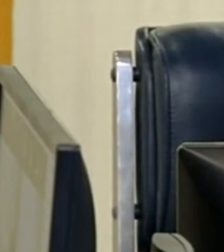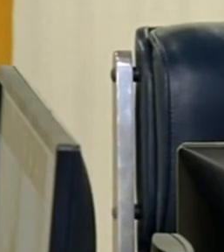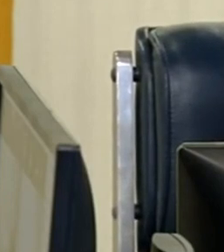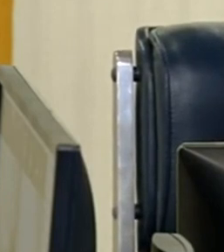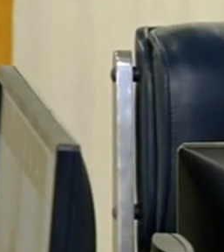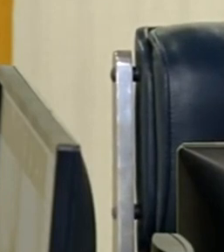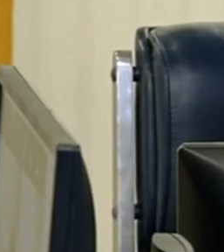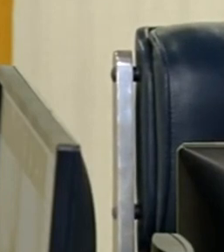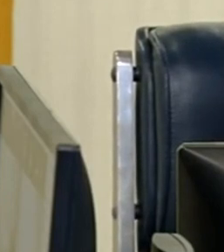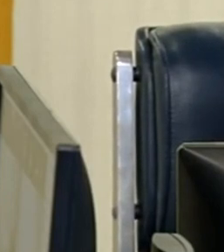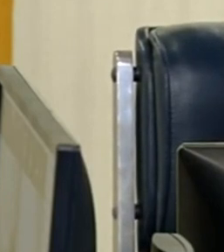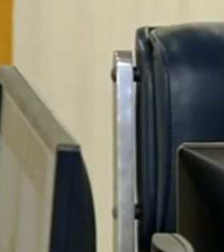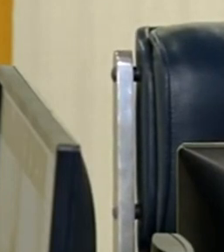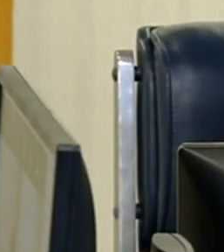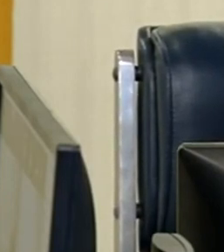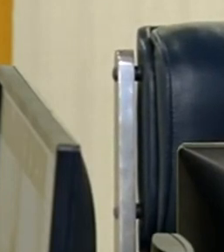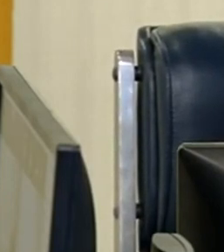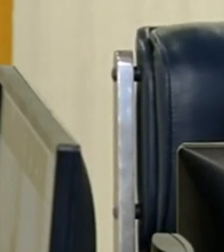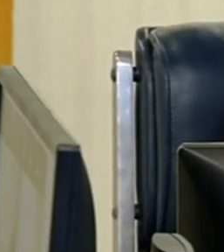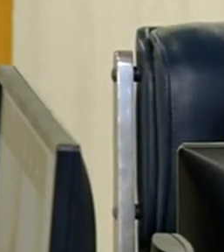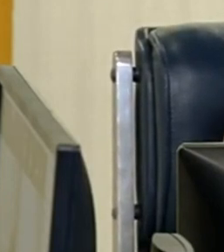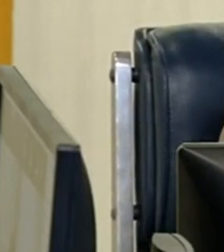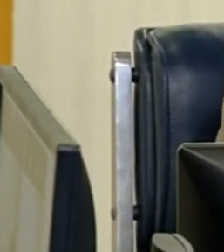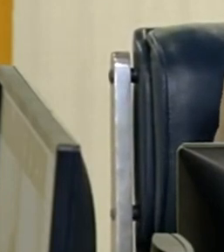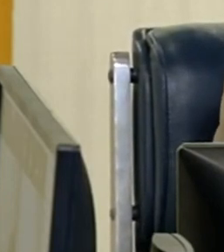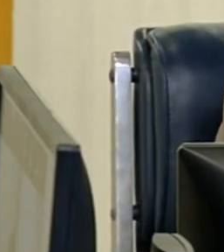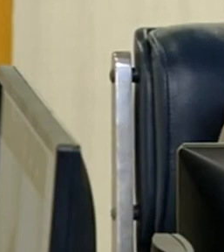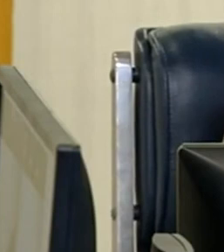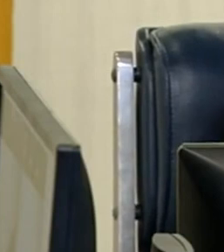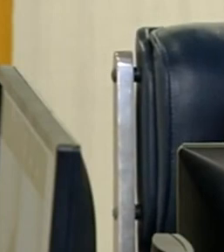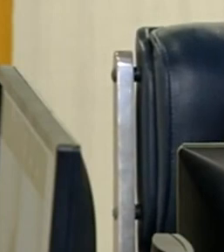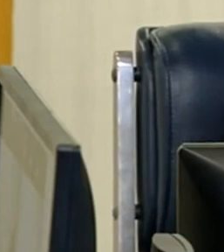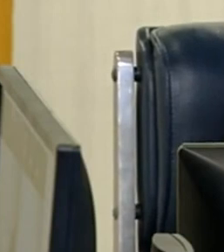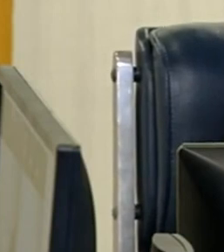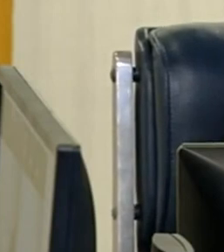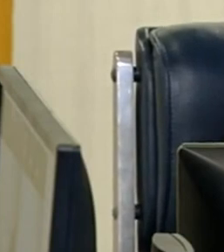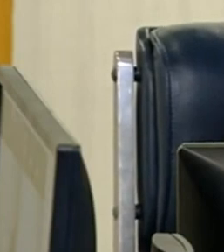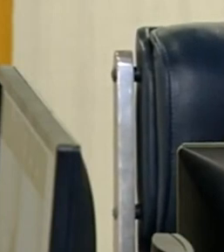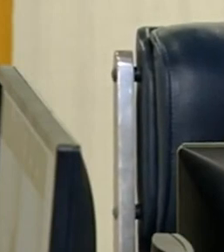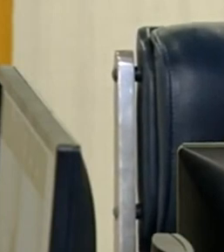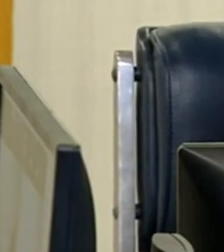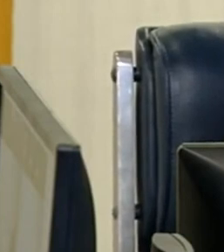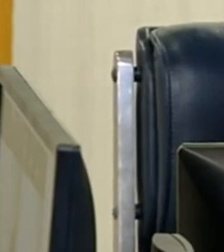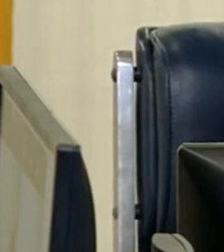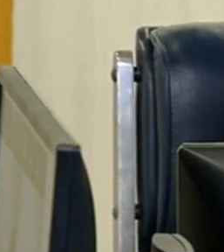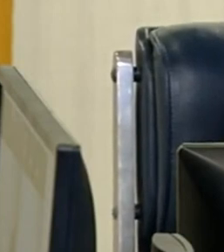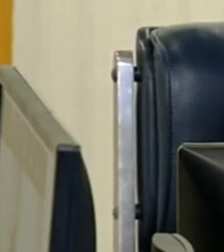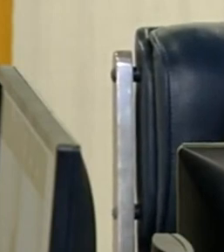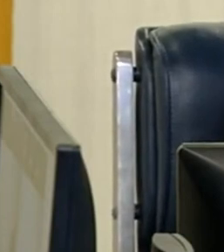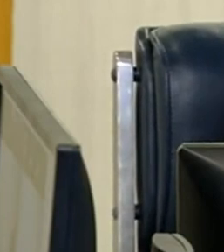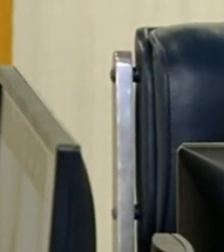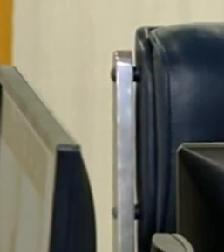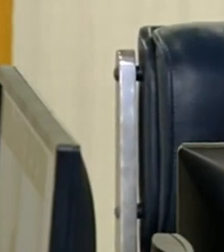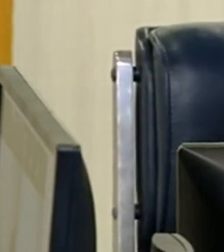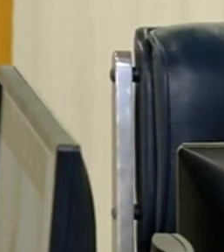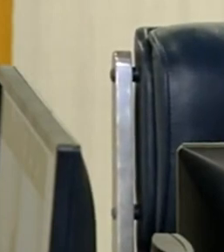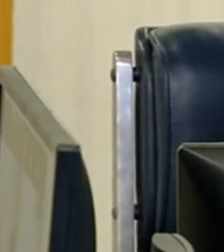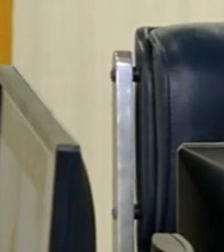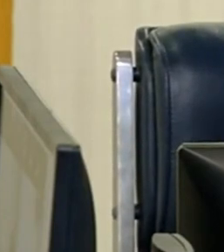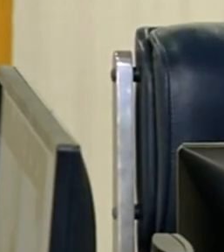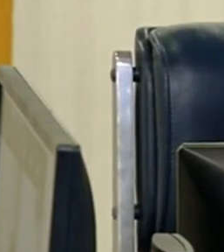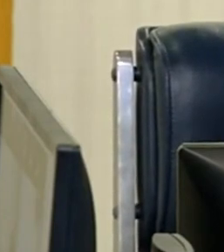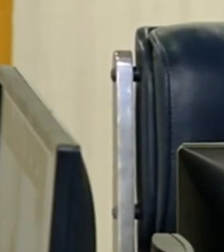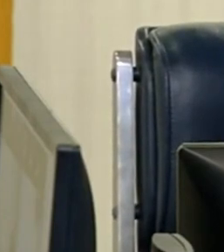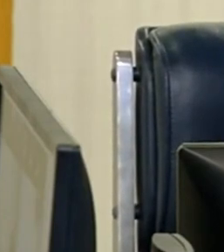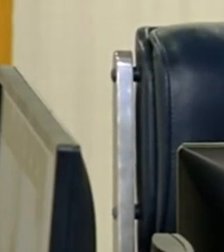convidados: a senhora Ilana Trômpica, que é diretora-geral do Senado Federal, a senhora Érica Ceolin, diretora de Secretaria de Comunicação do